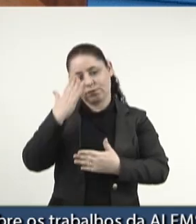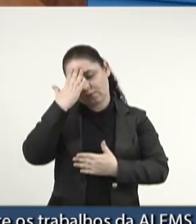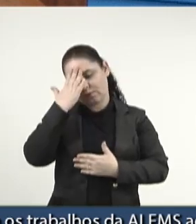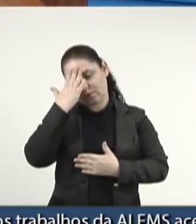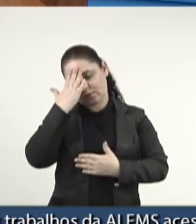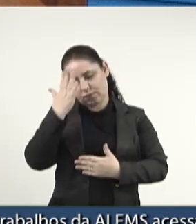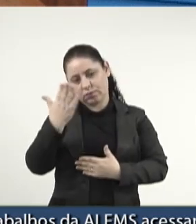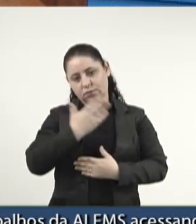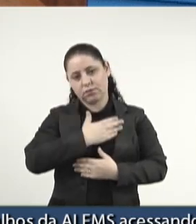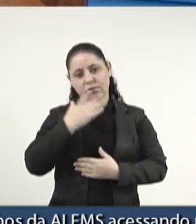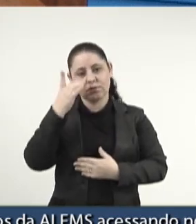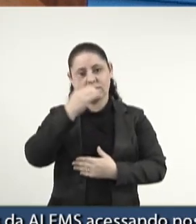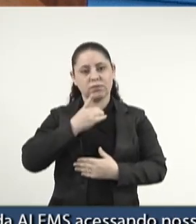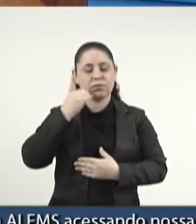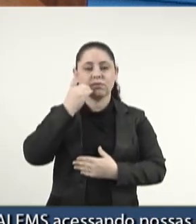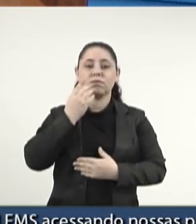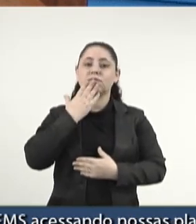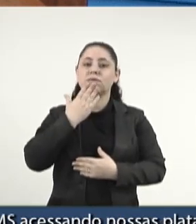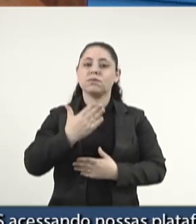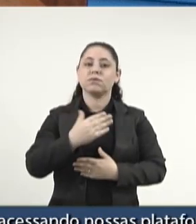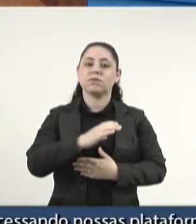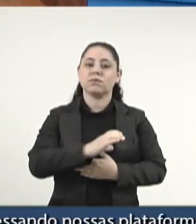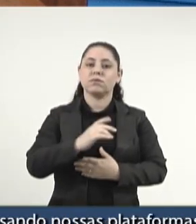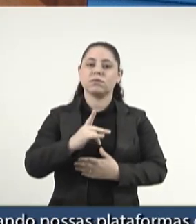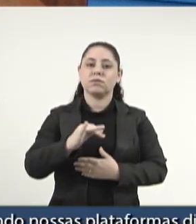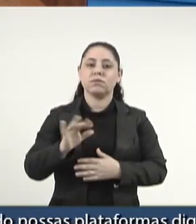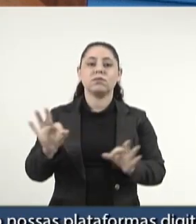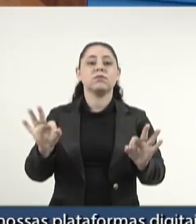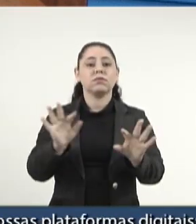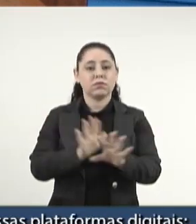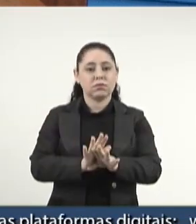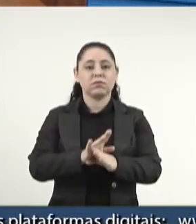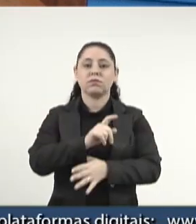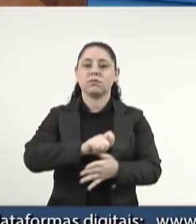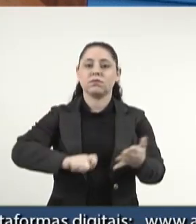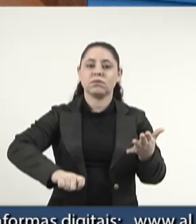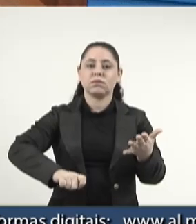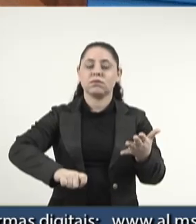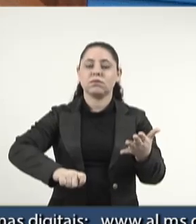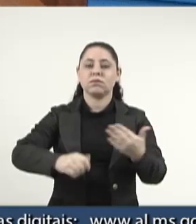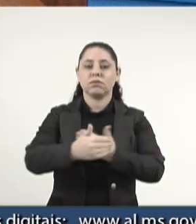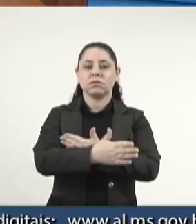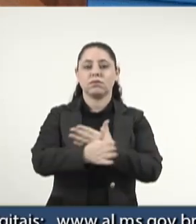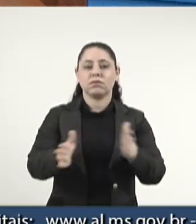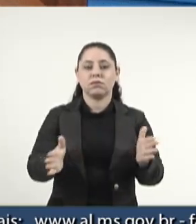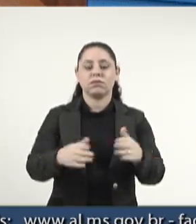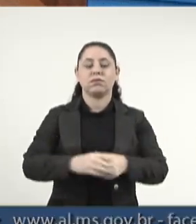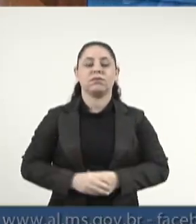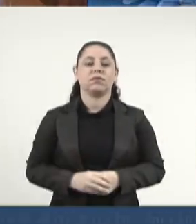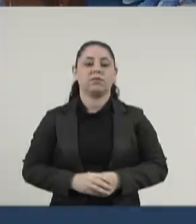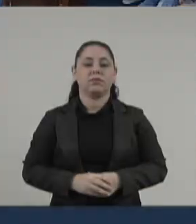Obrigado, colegas parlamentares. O pedido de CPI está pronto para ser assinado em nosso gabinete.